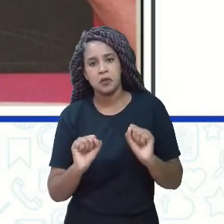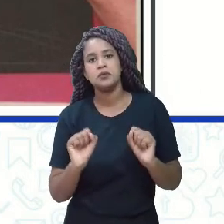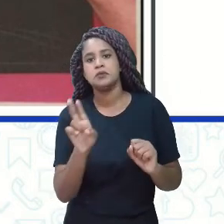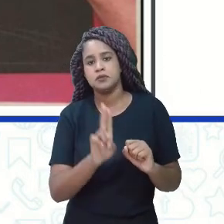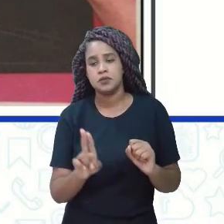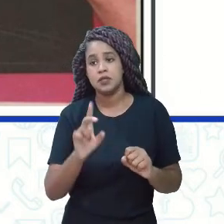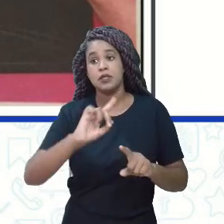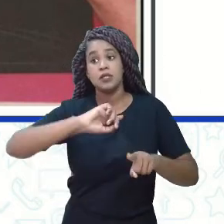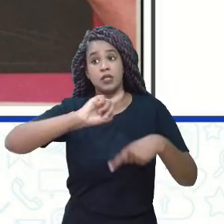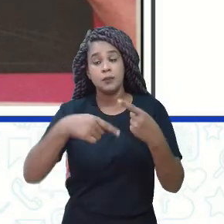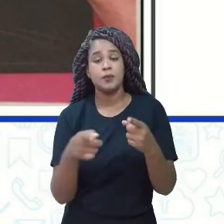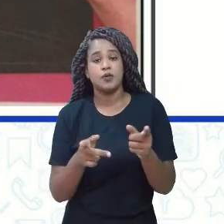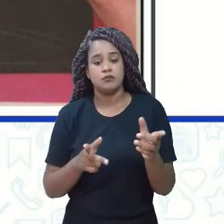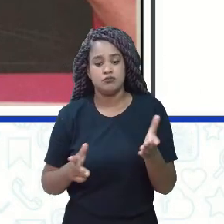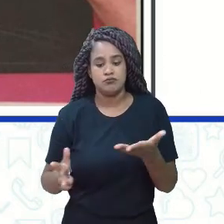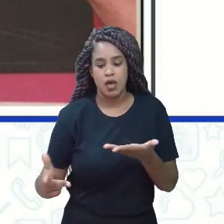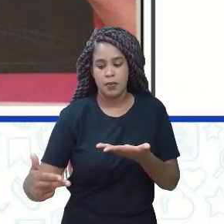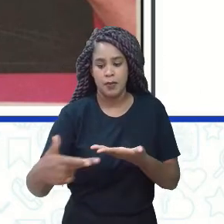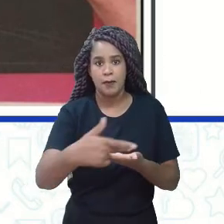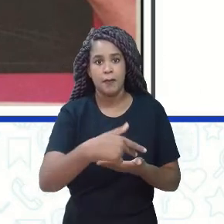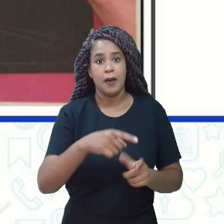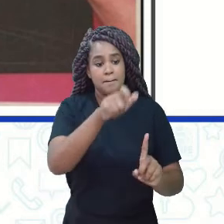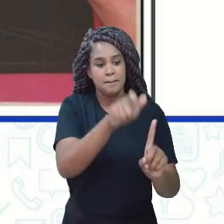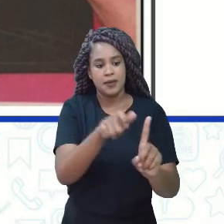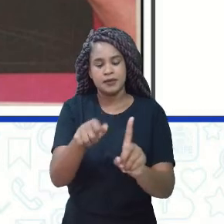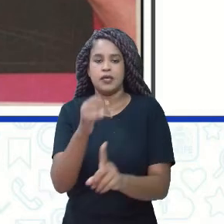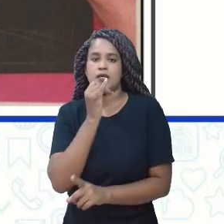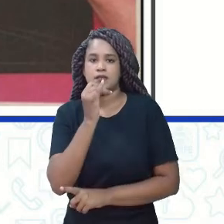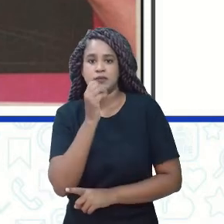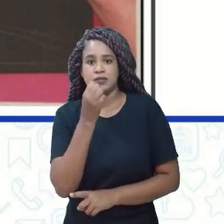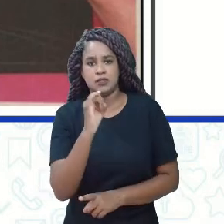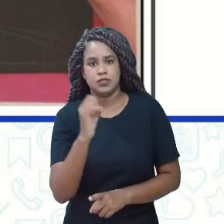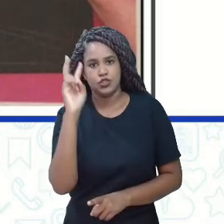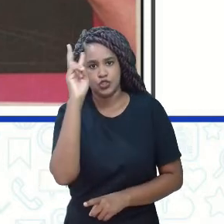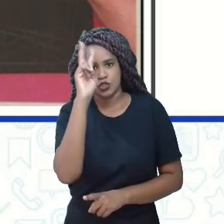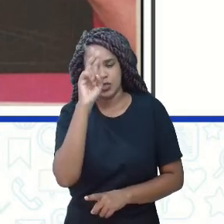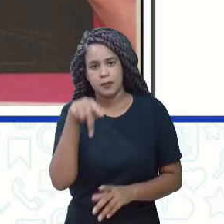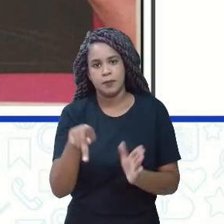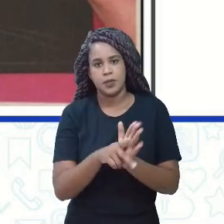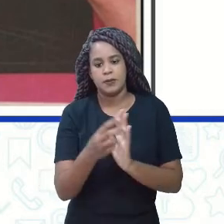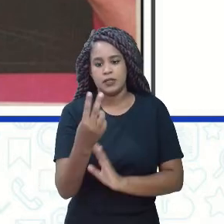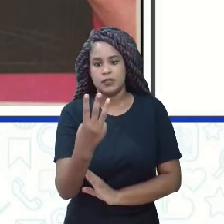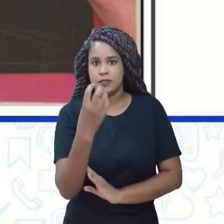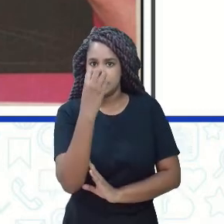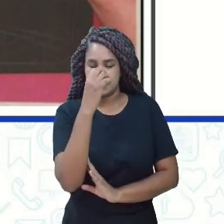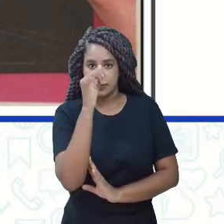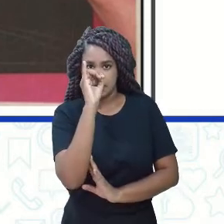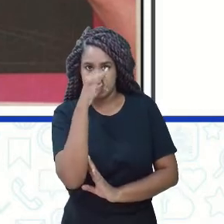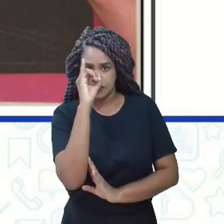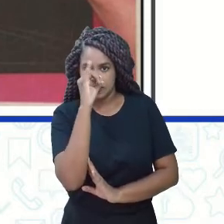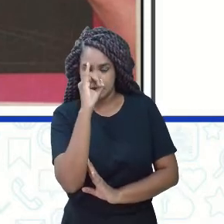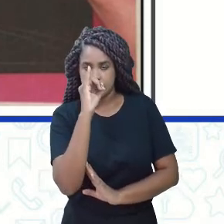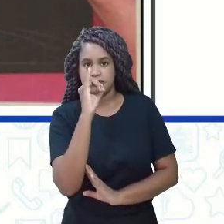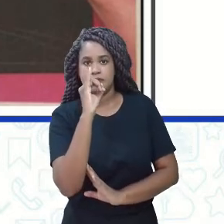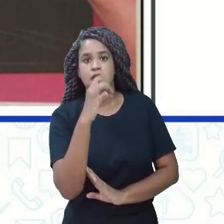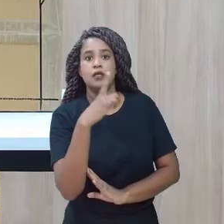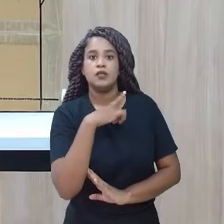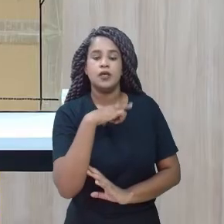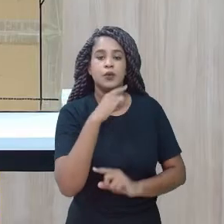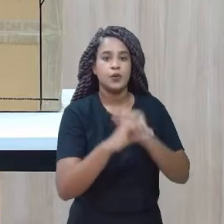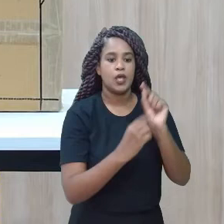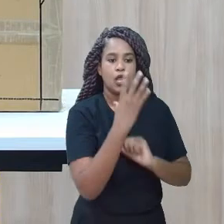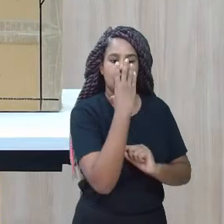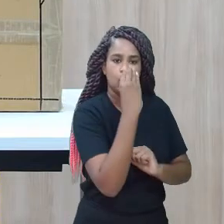exemplo, se minha história for os 3 porquinhos, eu vou ter um lobo, 3 porquinhos. Faço uma casa. Olha só